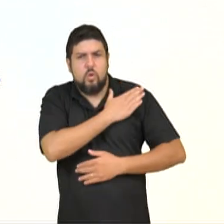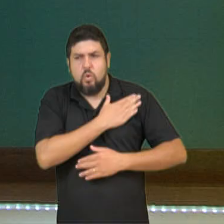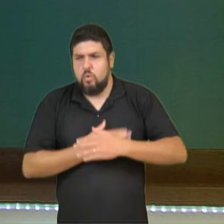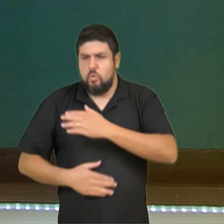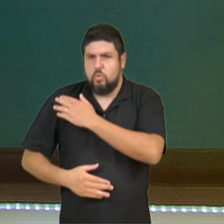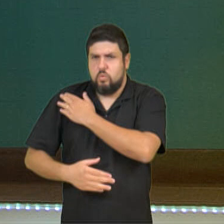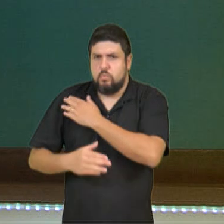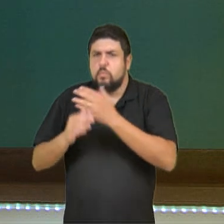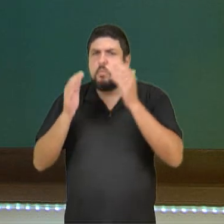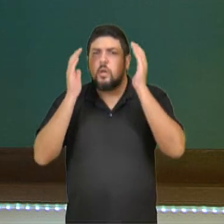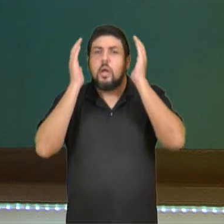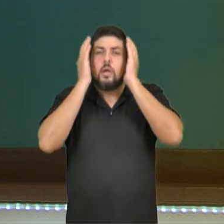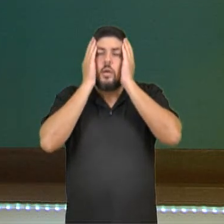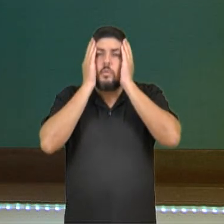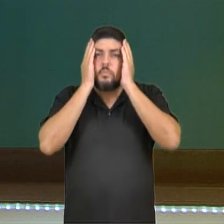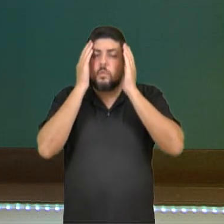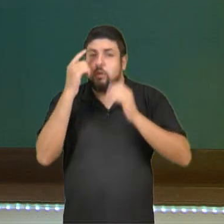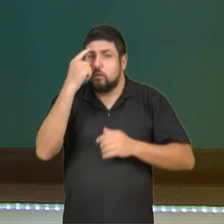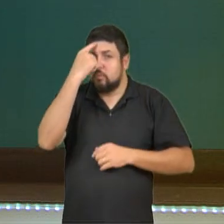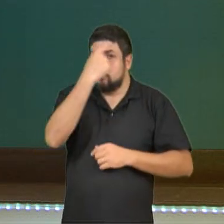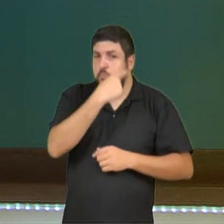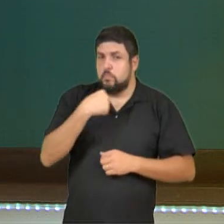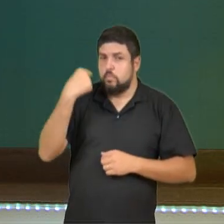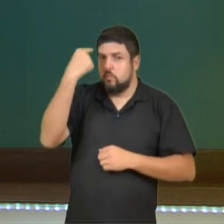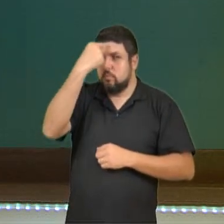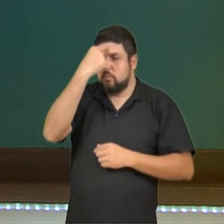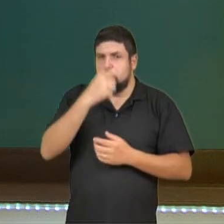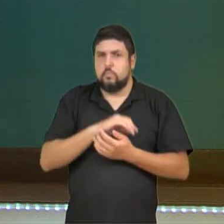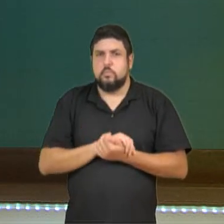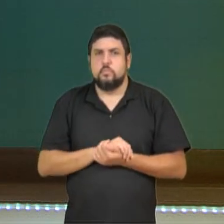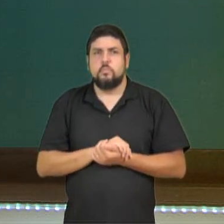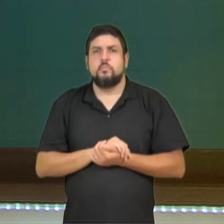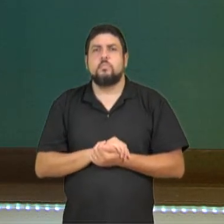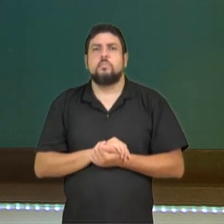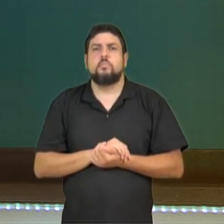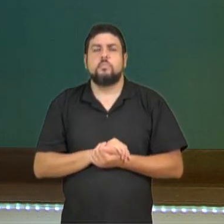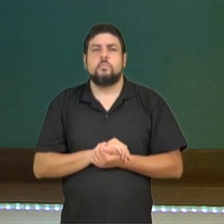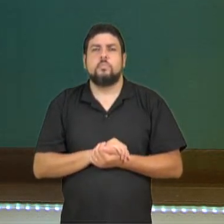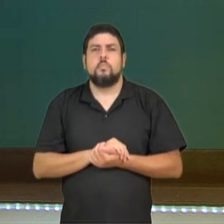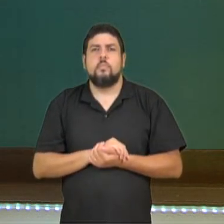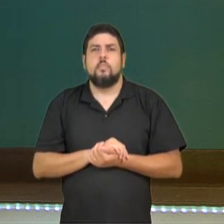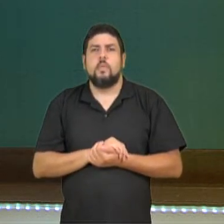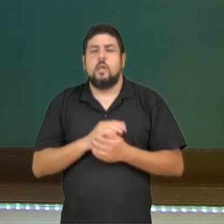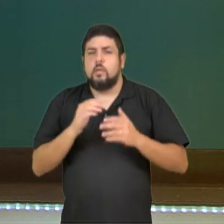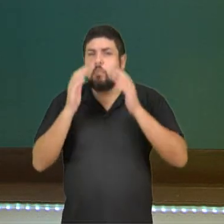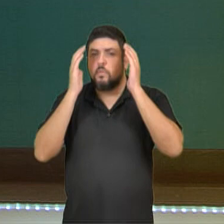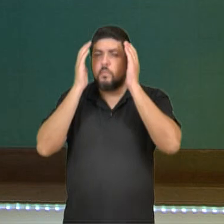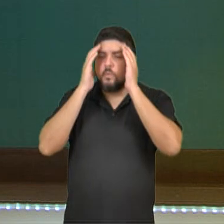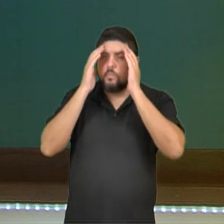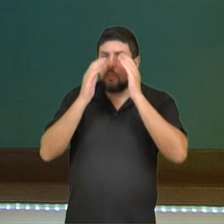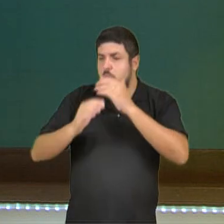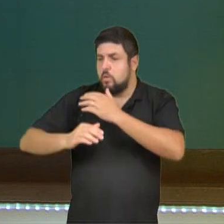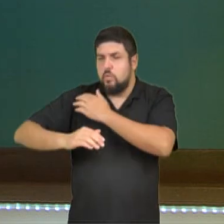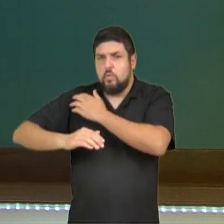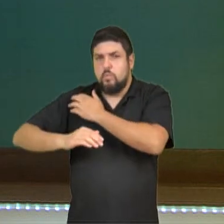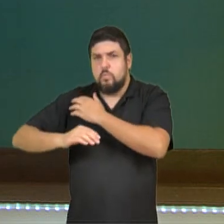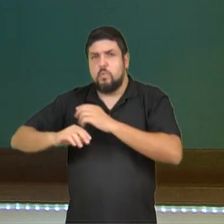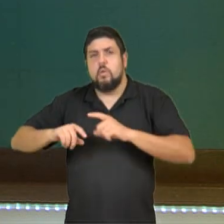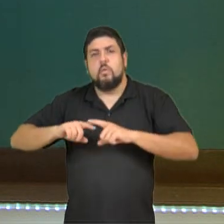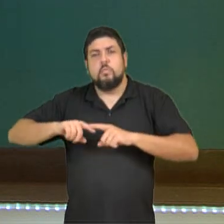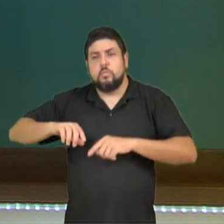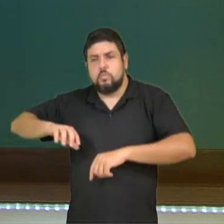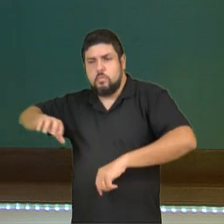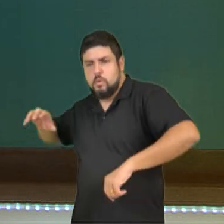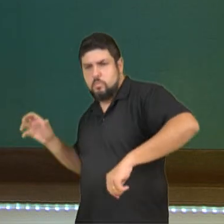e rosto. Vocês podem ver que aqui a questão da cabeça, né, o rosto, muitas vezes, e o ombro, clavícula, por conta do